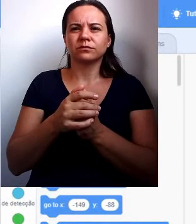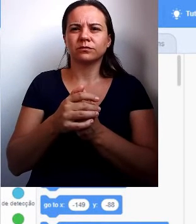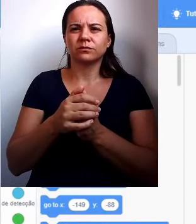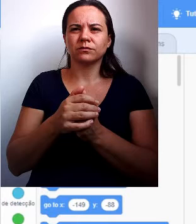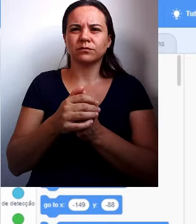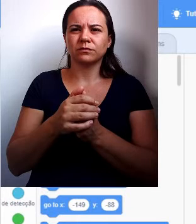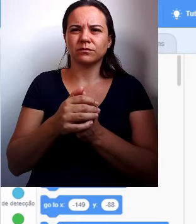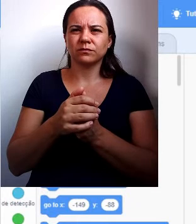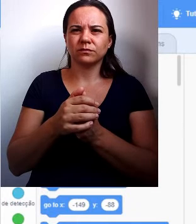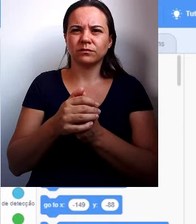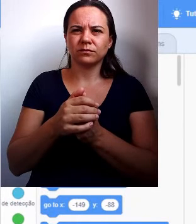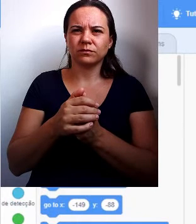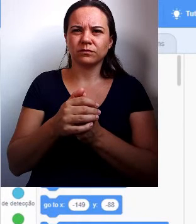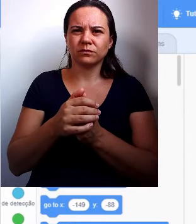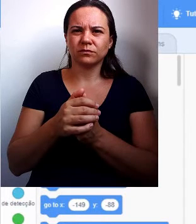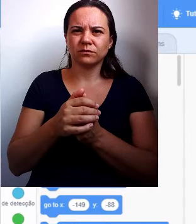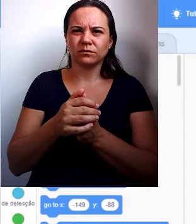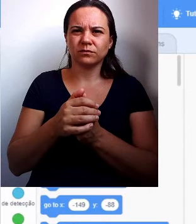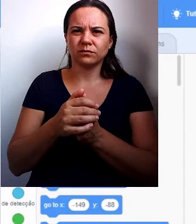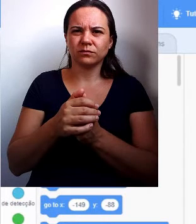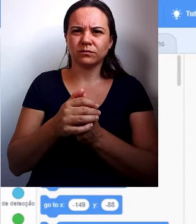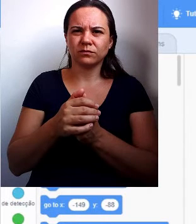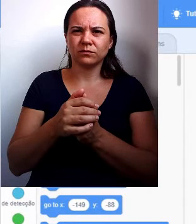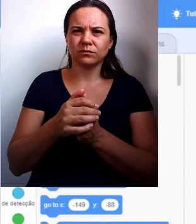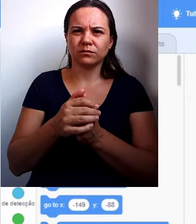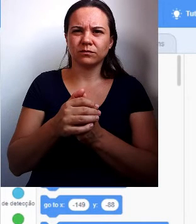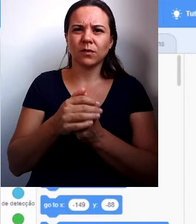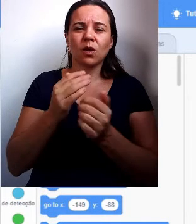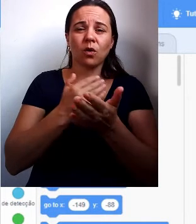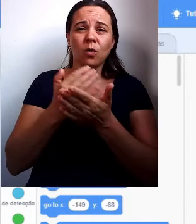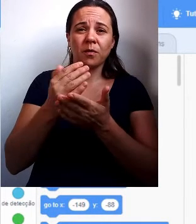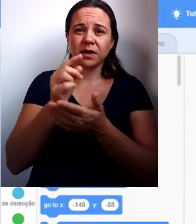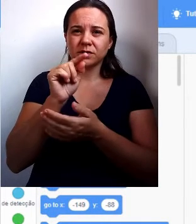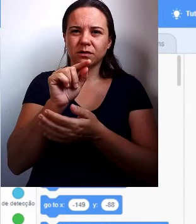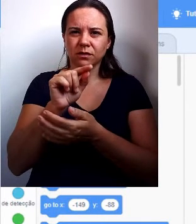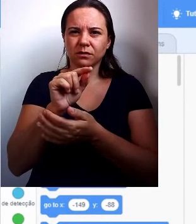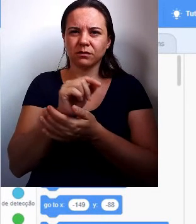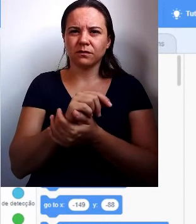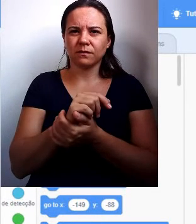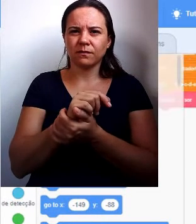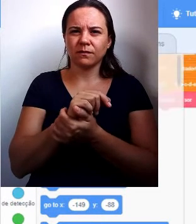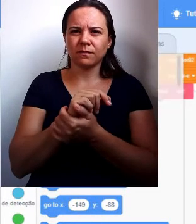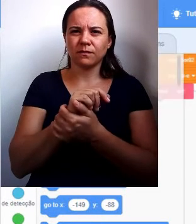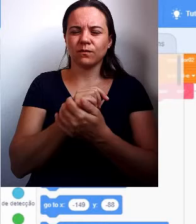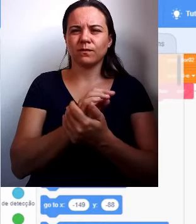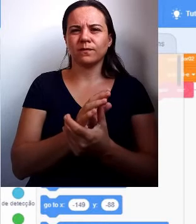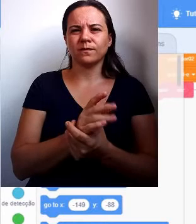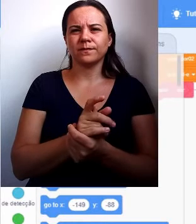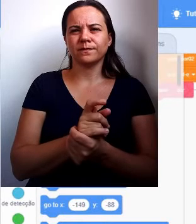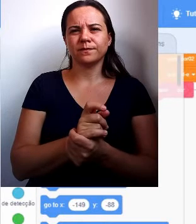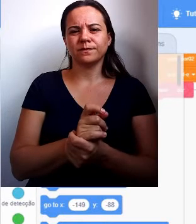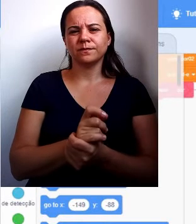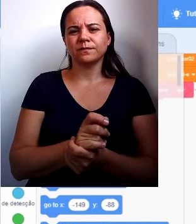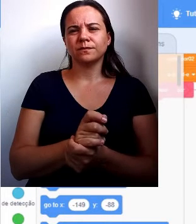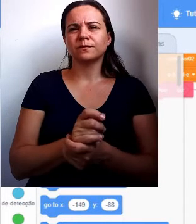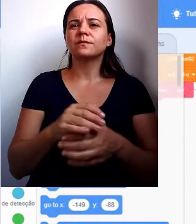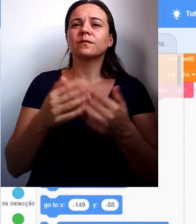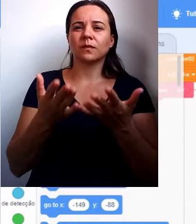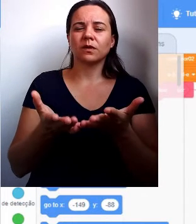questão, o que acontece? A primeira questão começa aqui, ó. Você pode